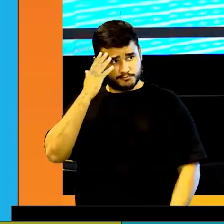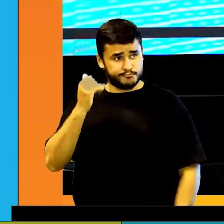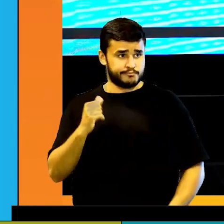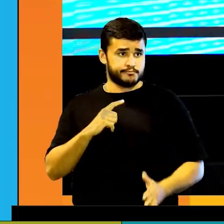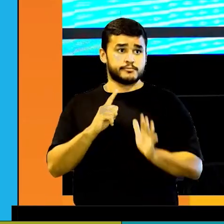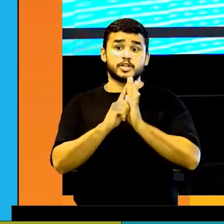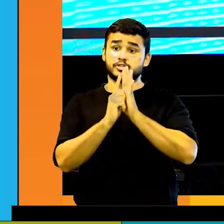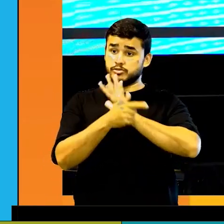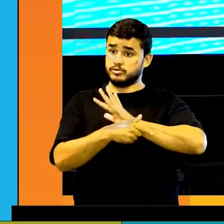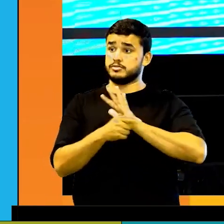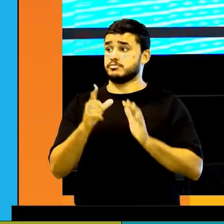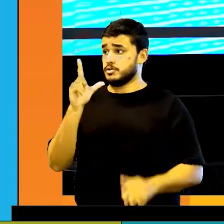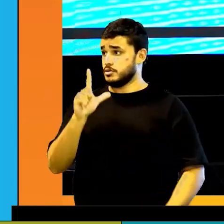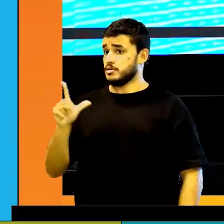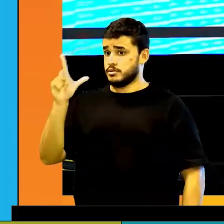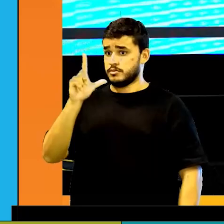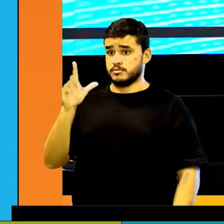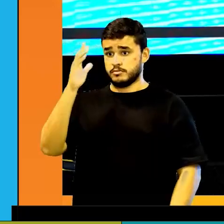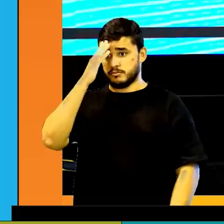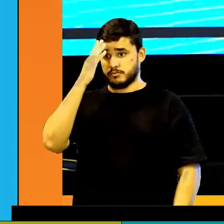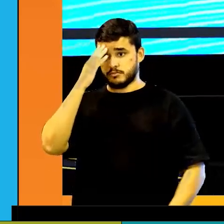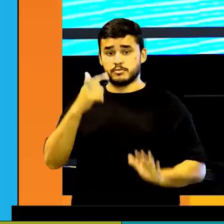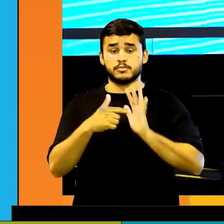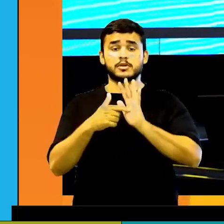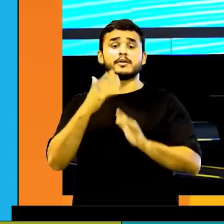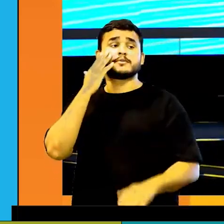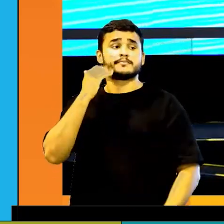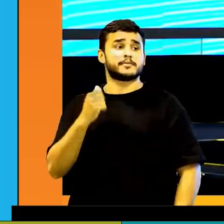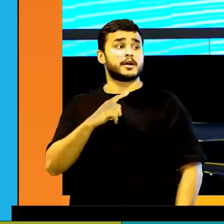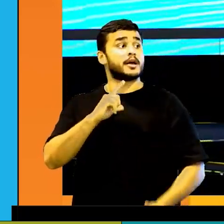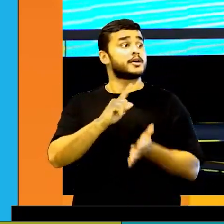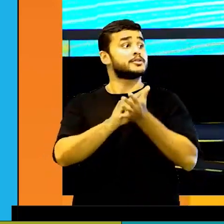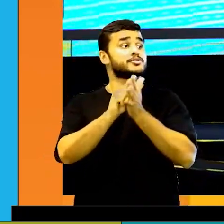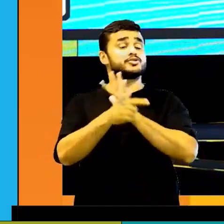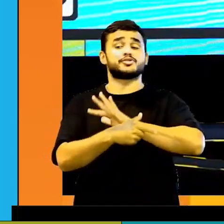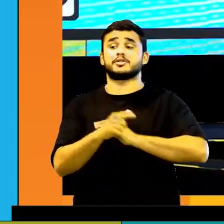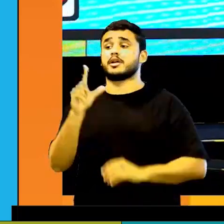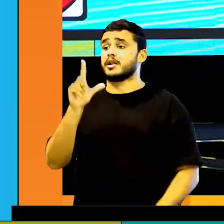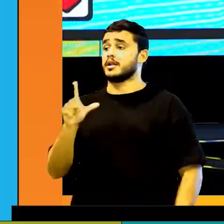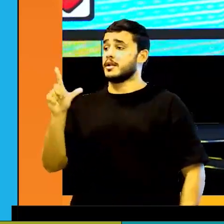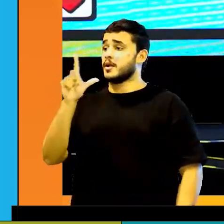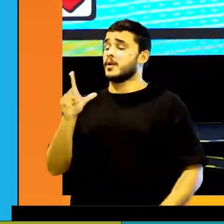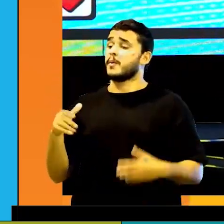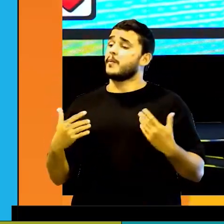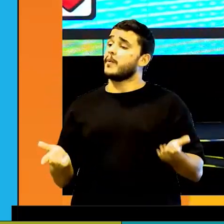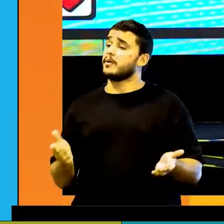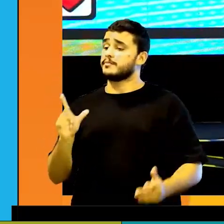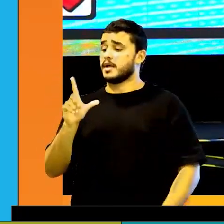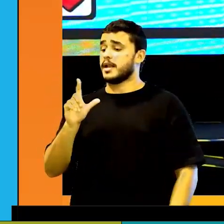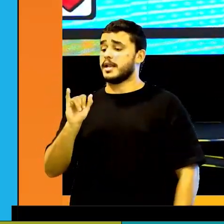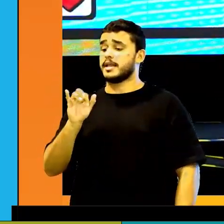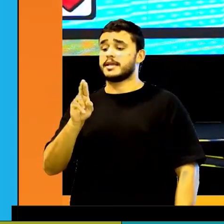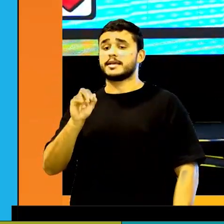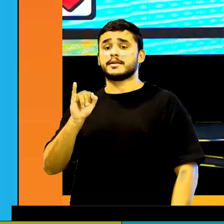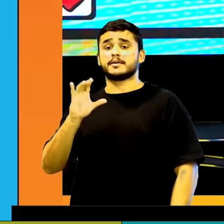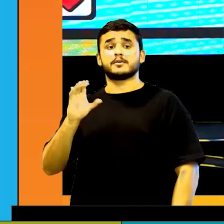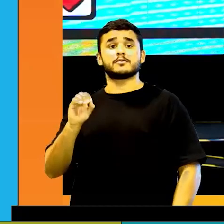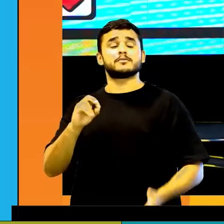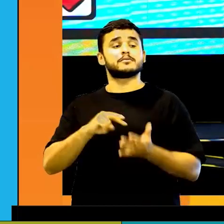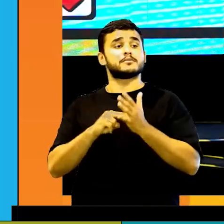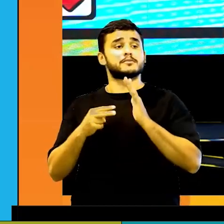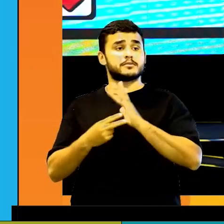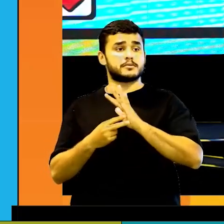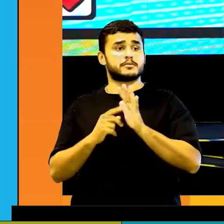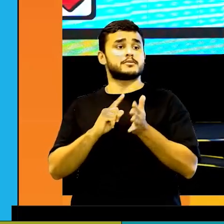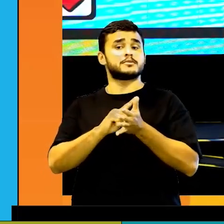gêneros literários. E eu estou perguntando sobre o gênero lírico. O que é que mais caracteriza o